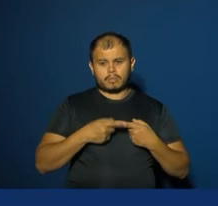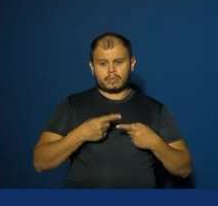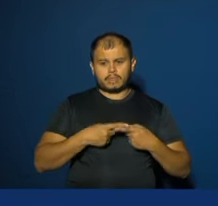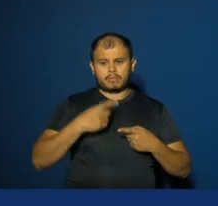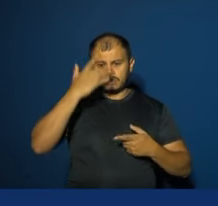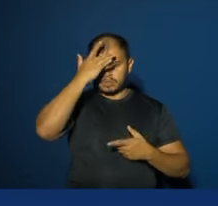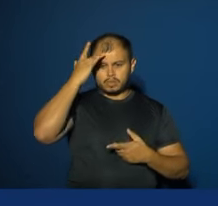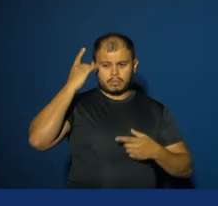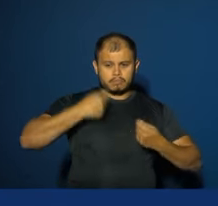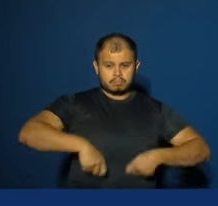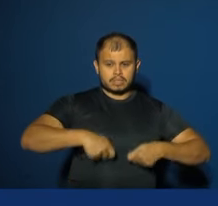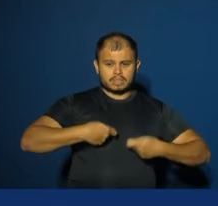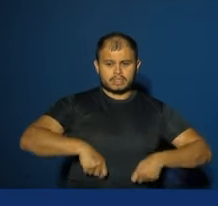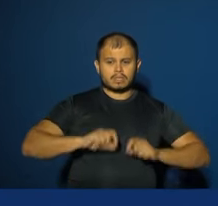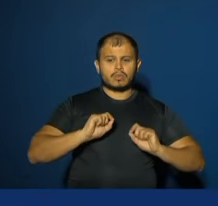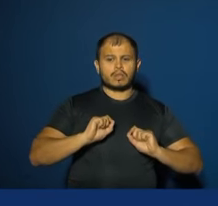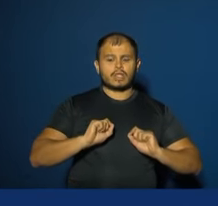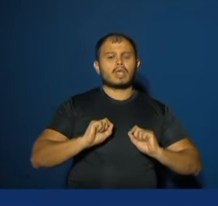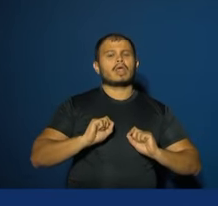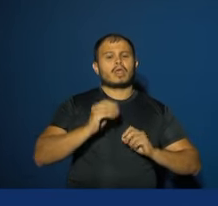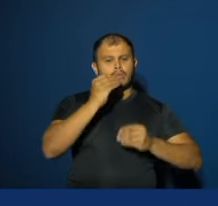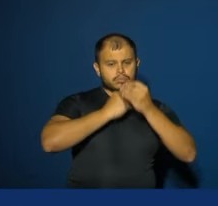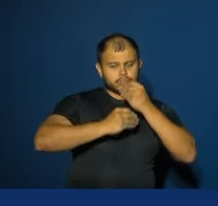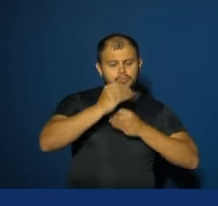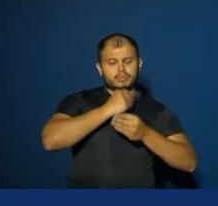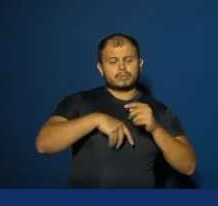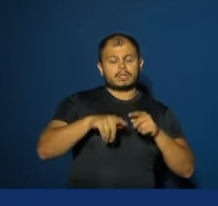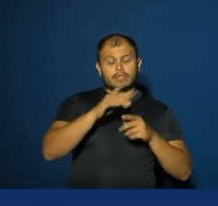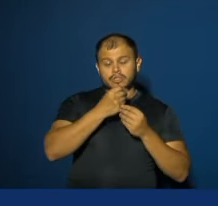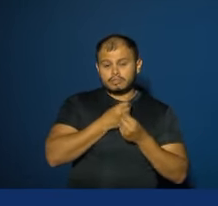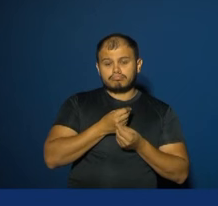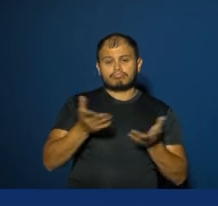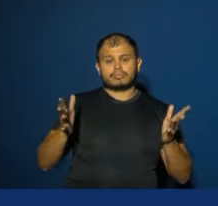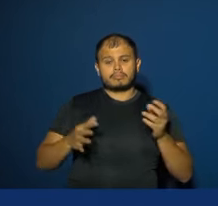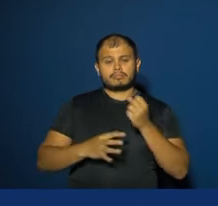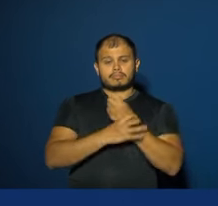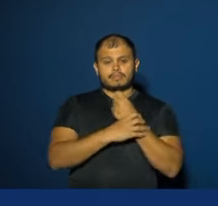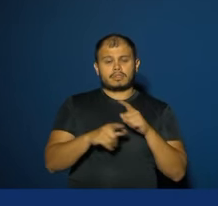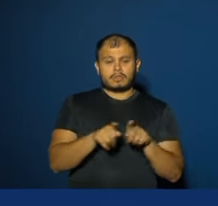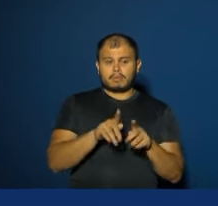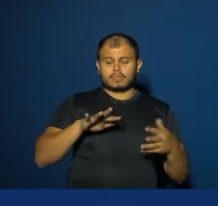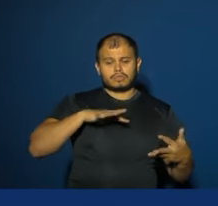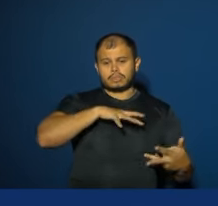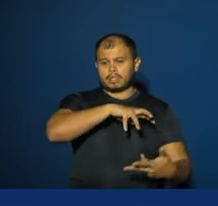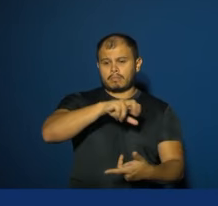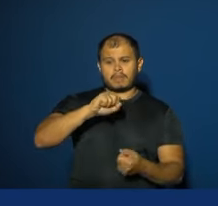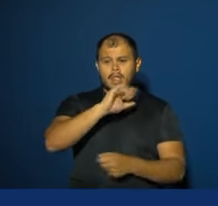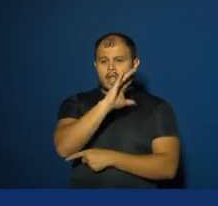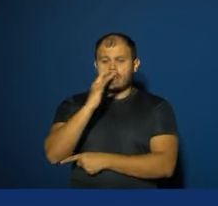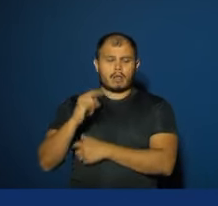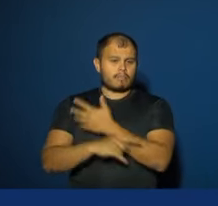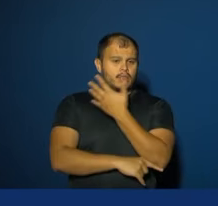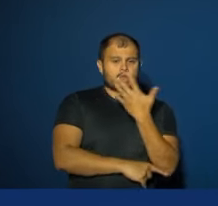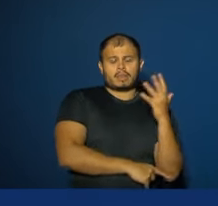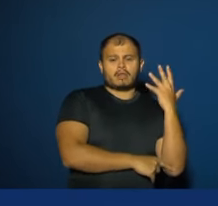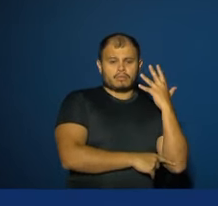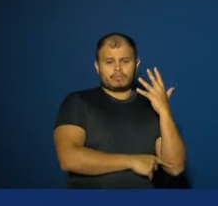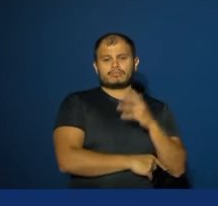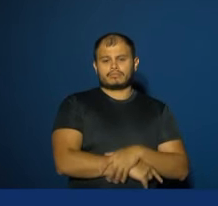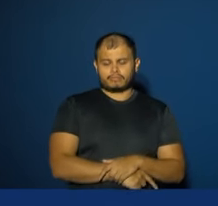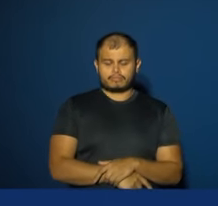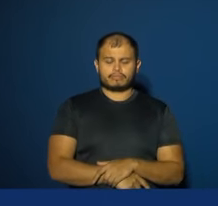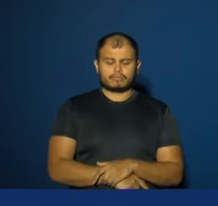eh de alimento e a gente garante segurança alimentar e com sustentabilidade ambiental que é a outra